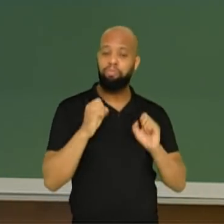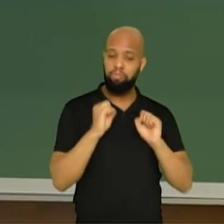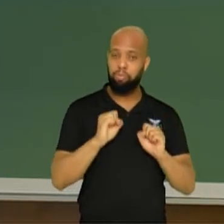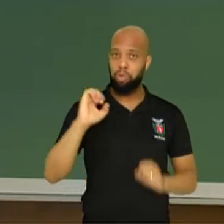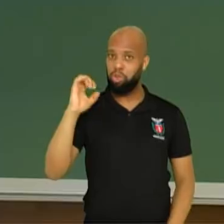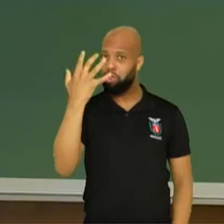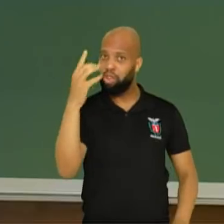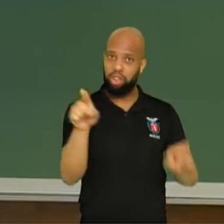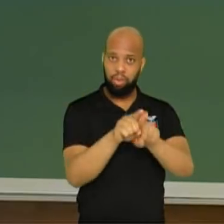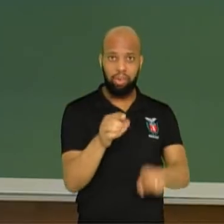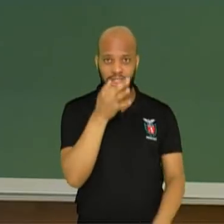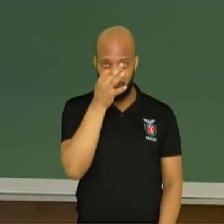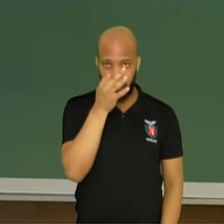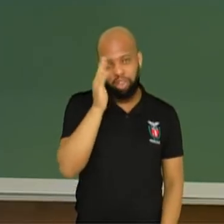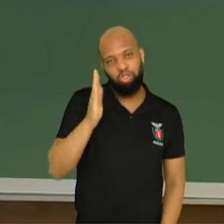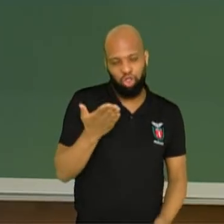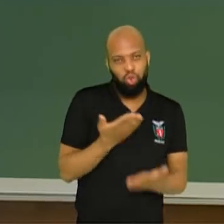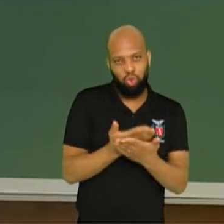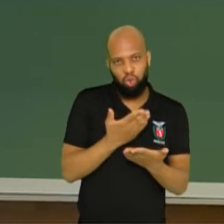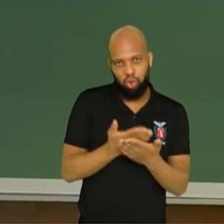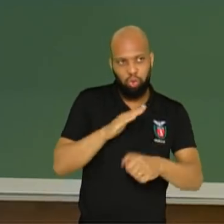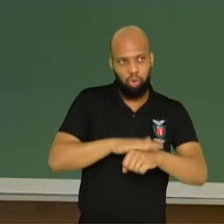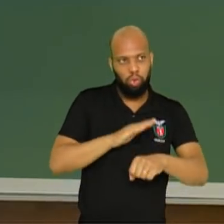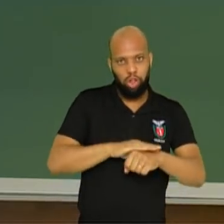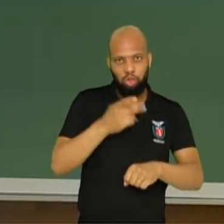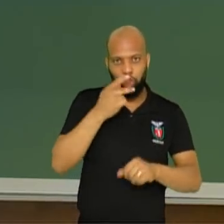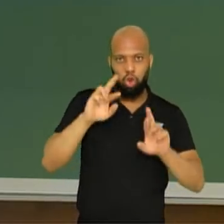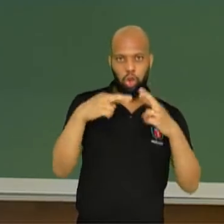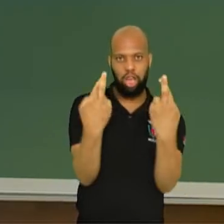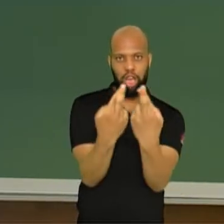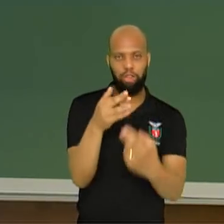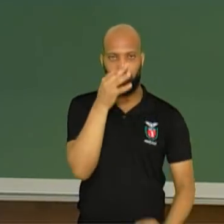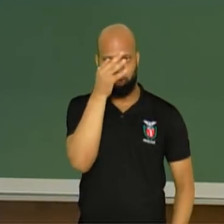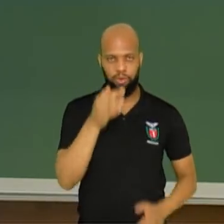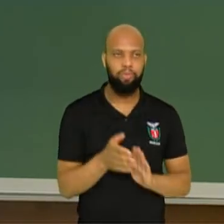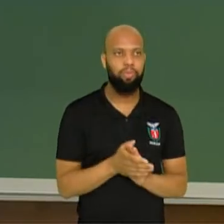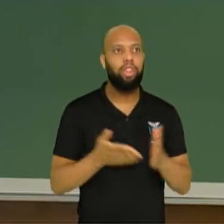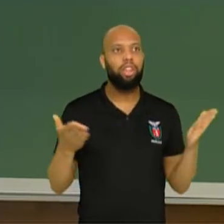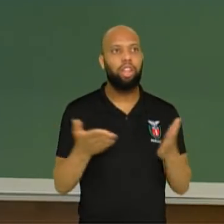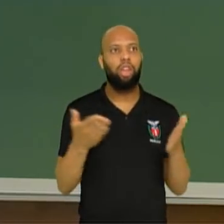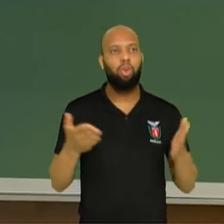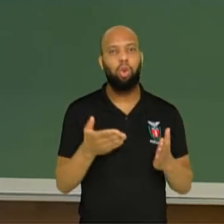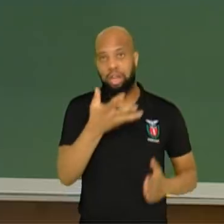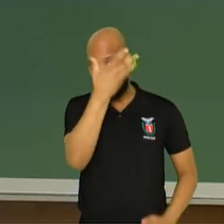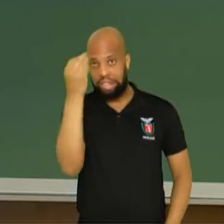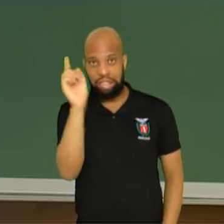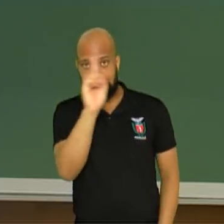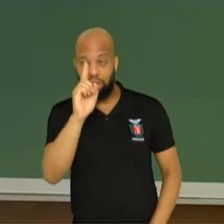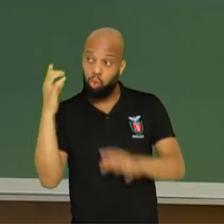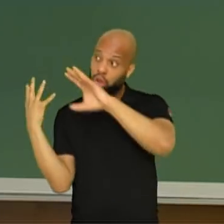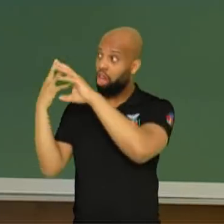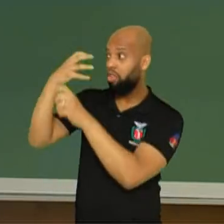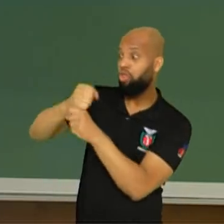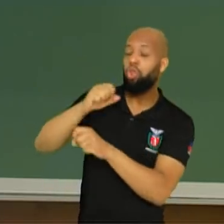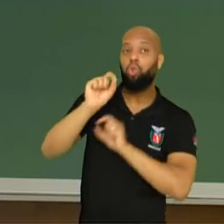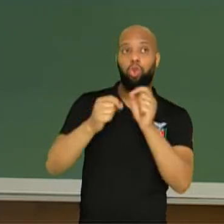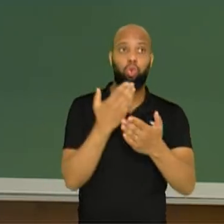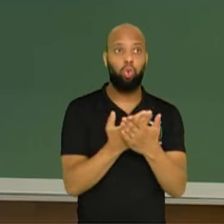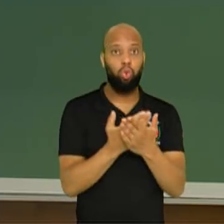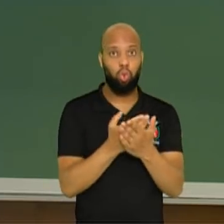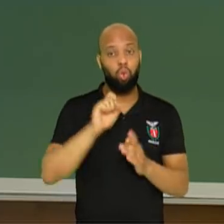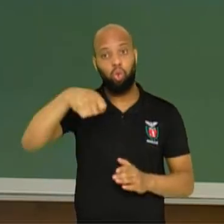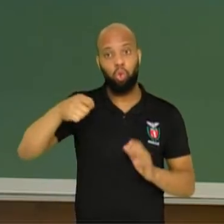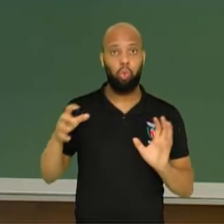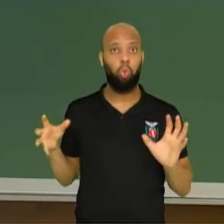nas plantas. A gente já viu tudo isso quando a gente falou do reino das plantas. Agora, só para a gente não esquecer tudo aquilo que falamos sobre as